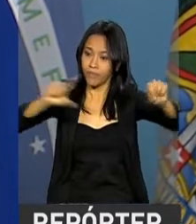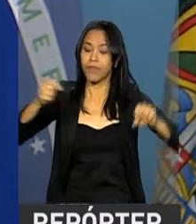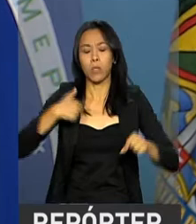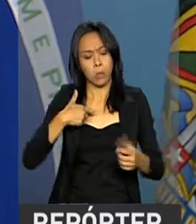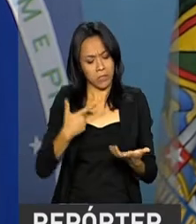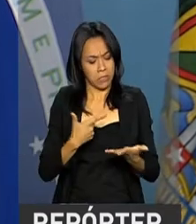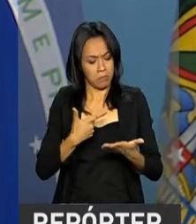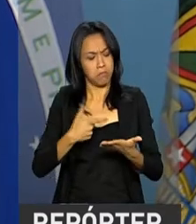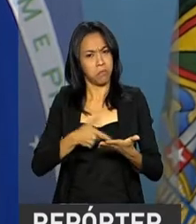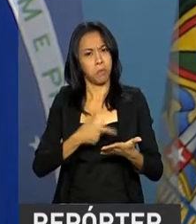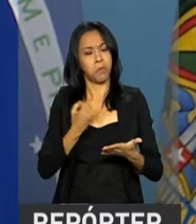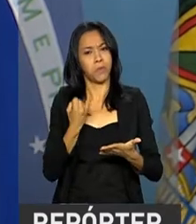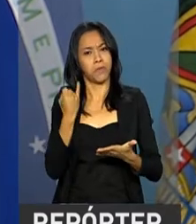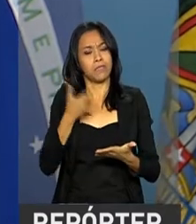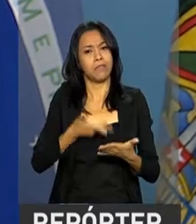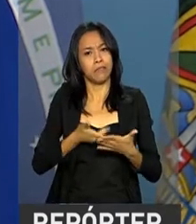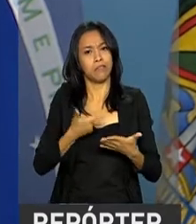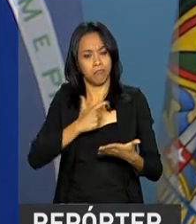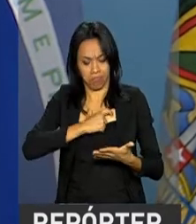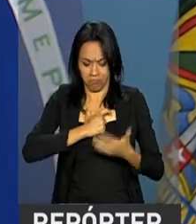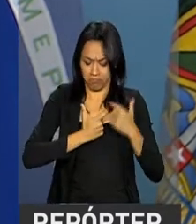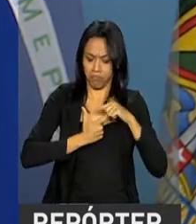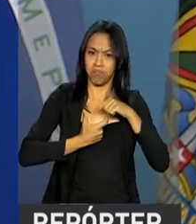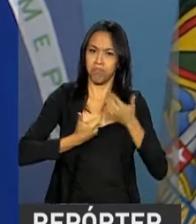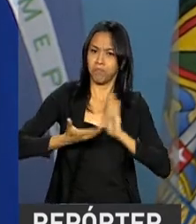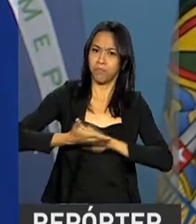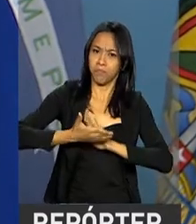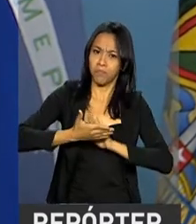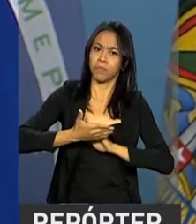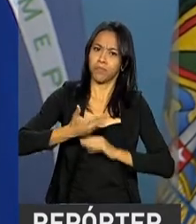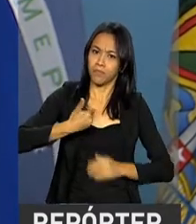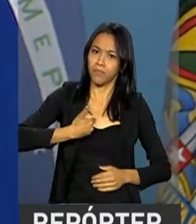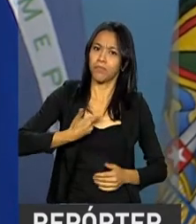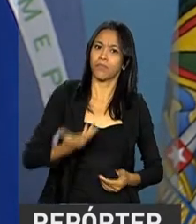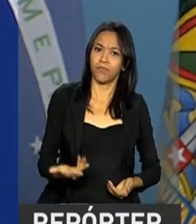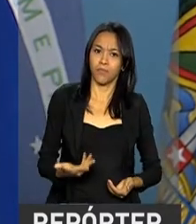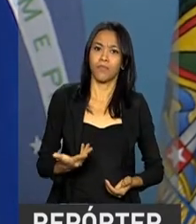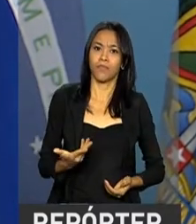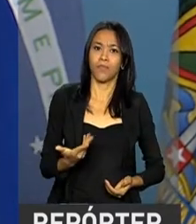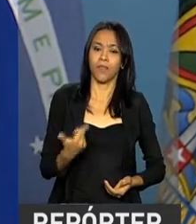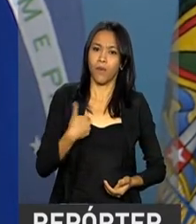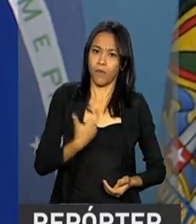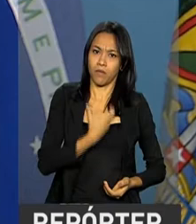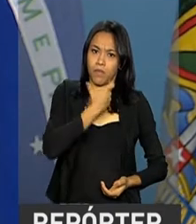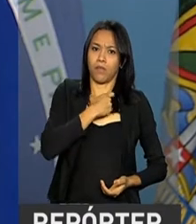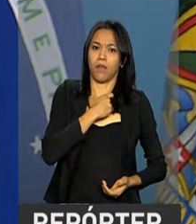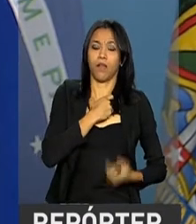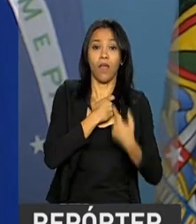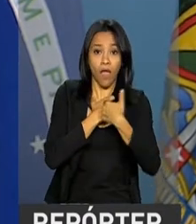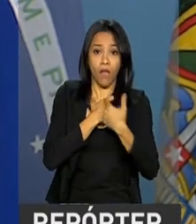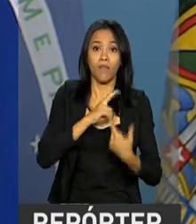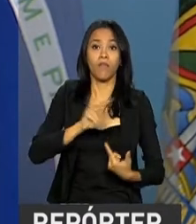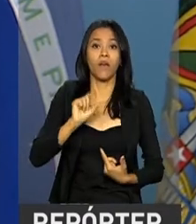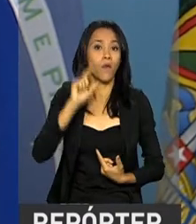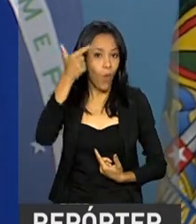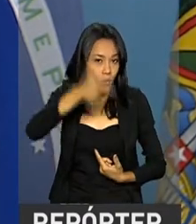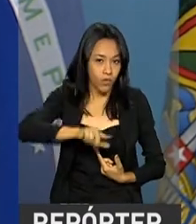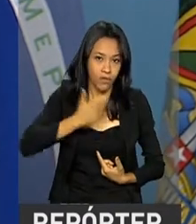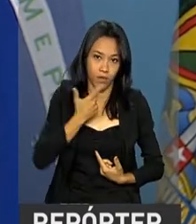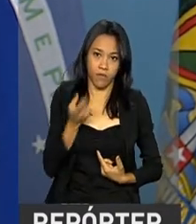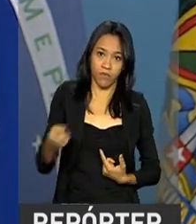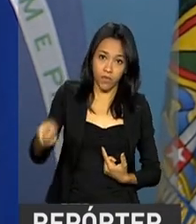importante não é ter sido agraciado com esta medalha porque ela servirá volta a viver